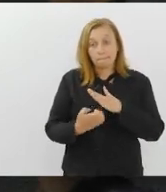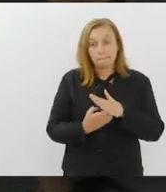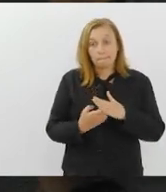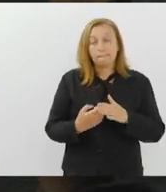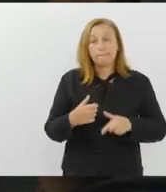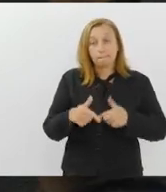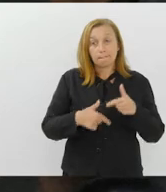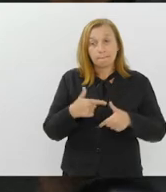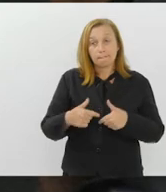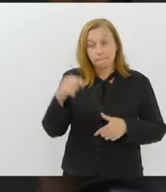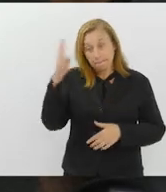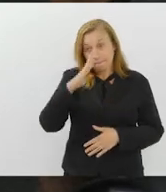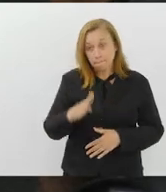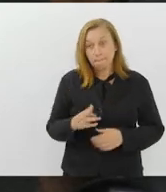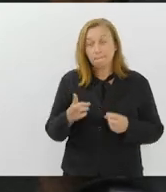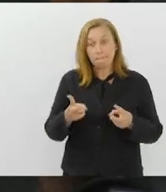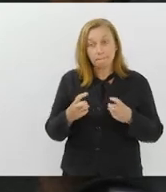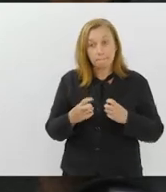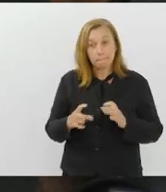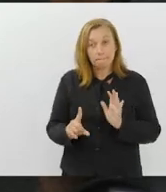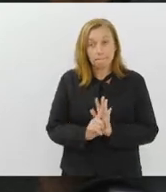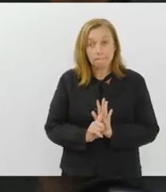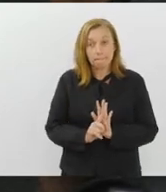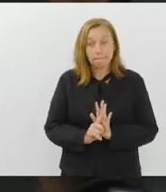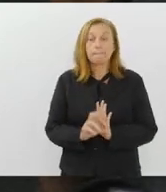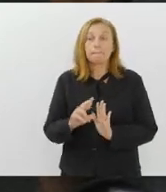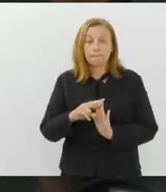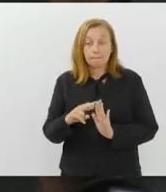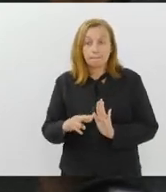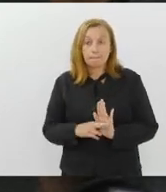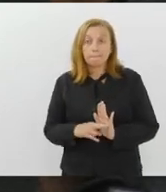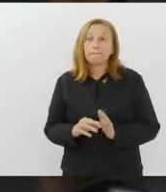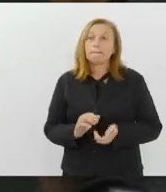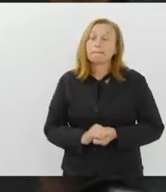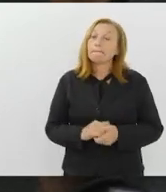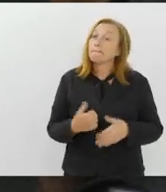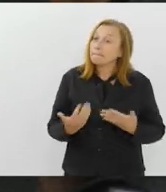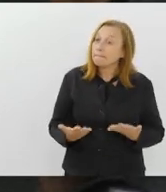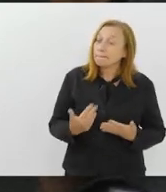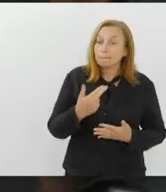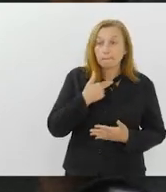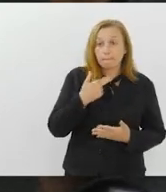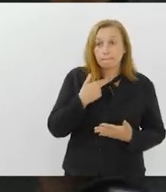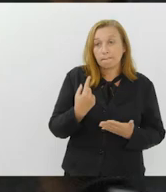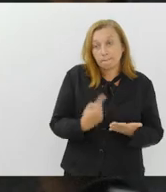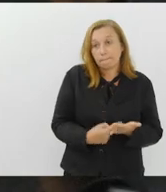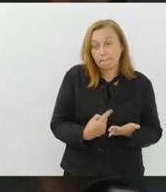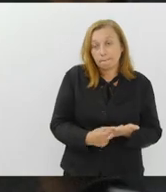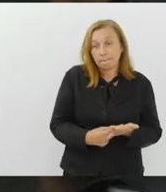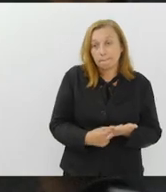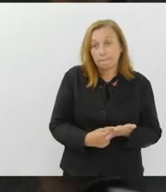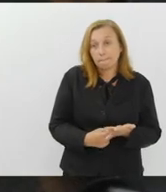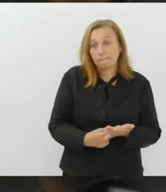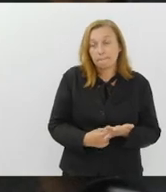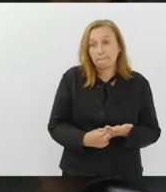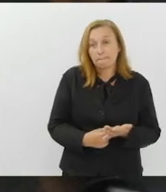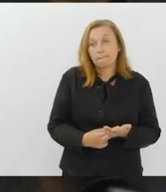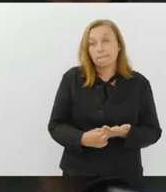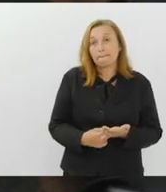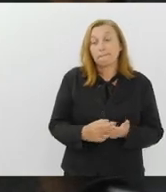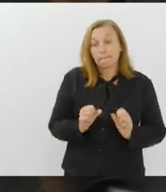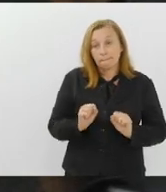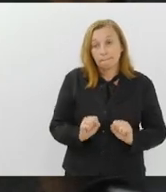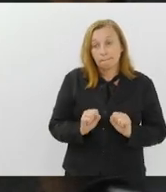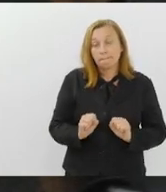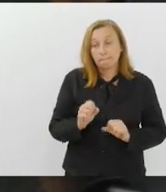Brasil, observando as leis e observando as normas. Então, não podemos firmar de forma bem objetiva com esse compromisso, mas eu